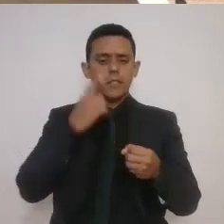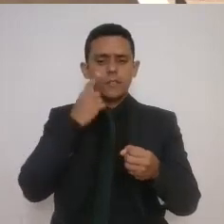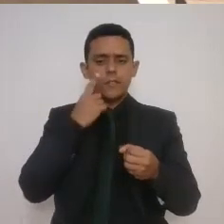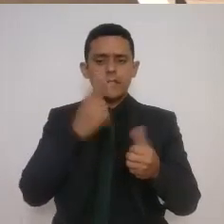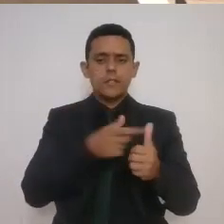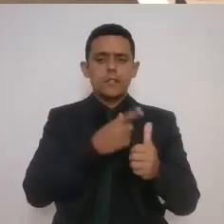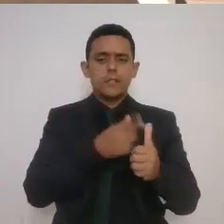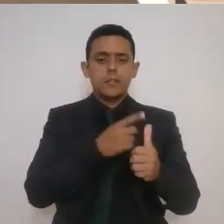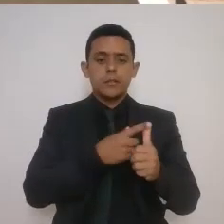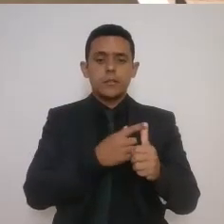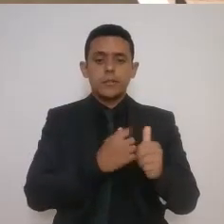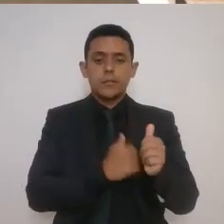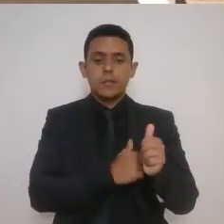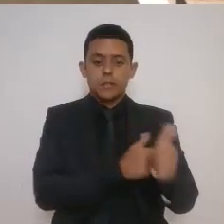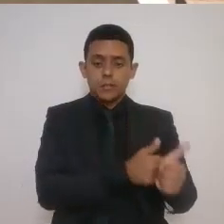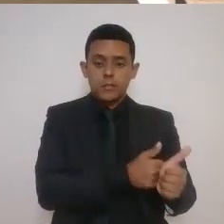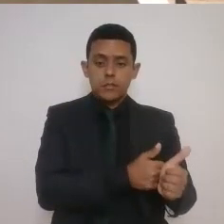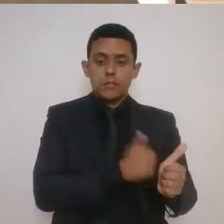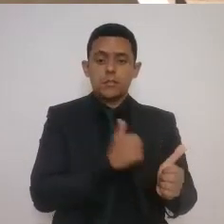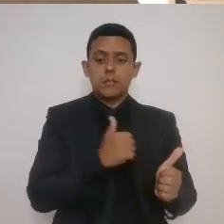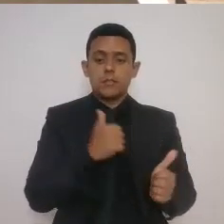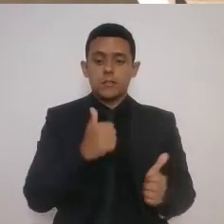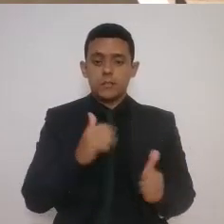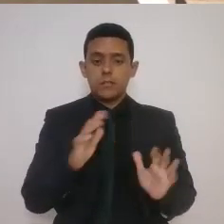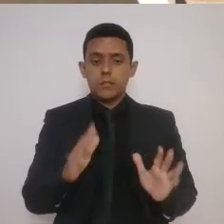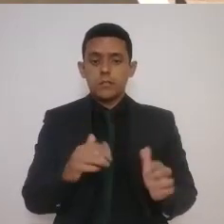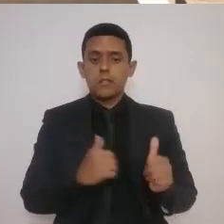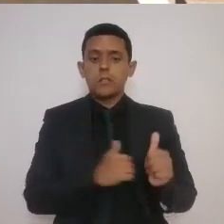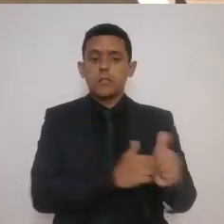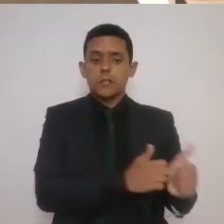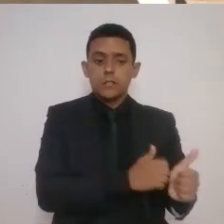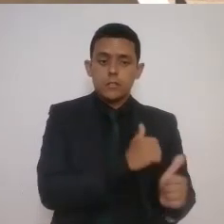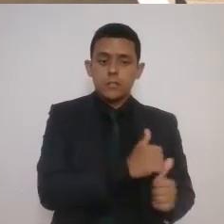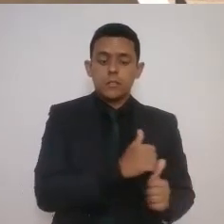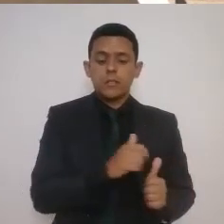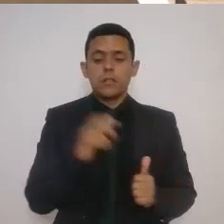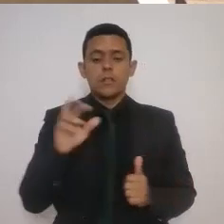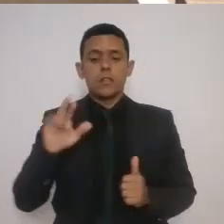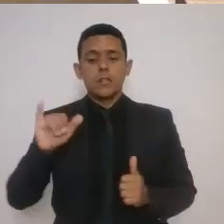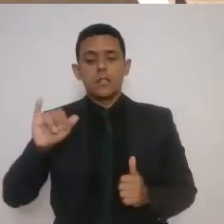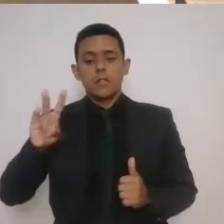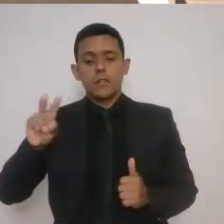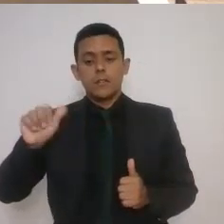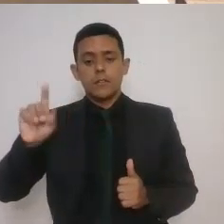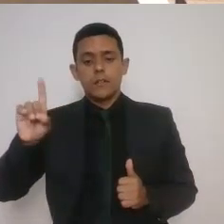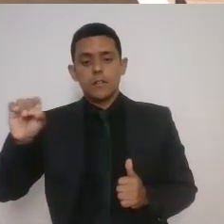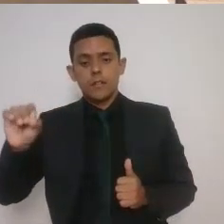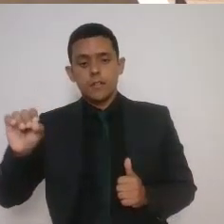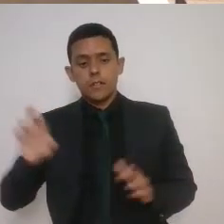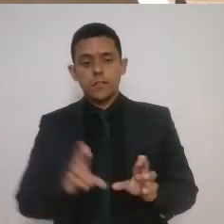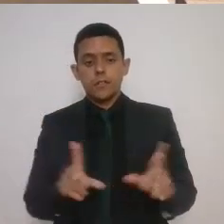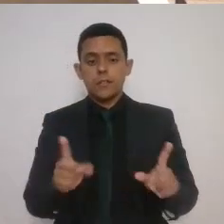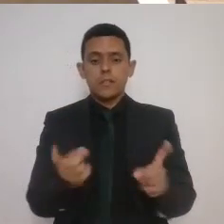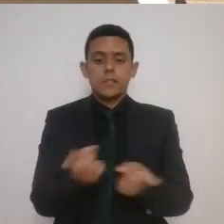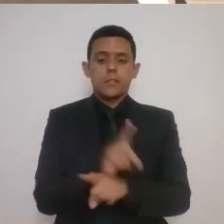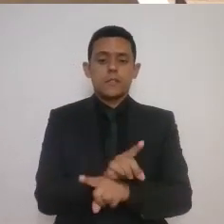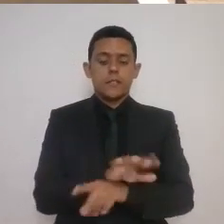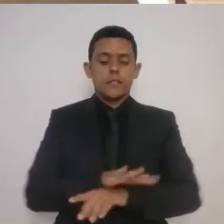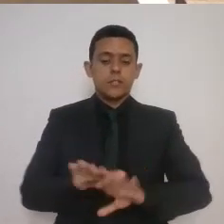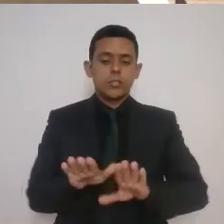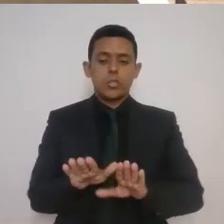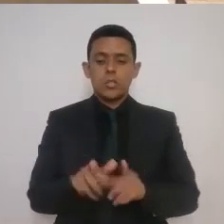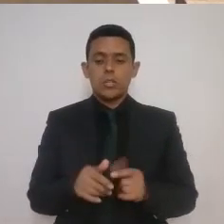e depois, eu estou dizendo do desembargador Vivaldo, é quem está divergindo. No primeiro foi um que registrou a divergência. É, e